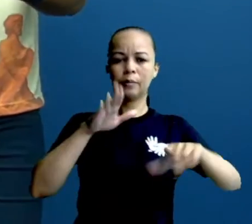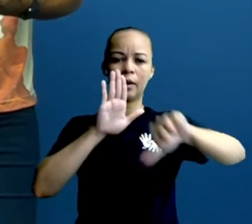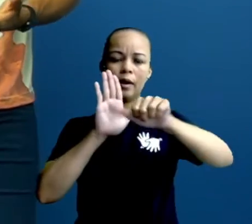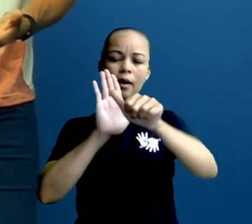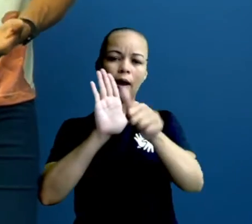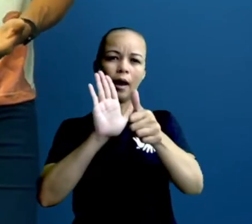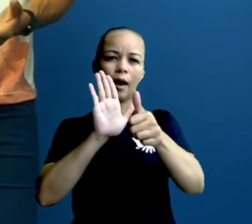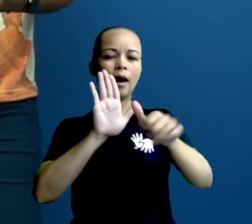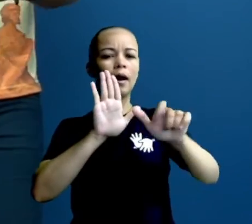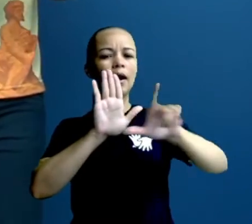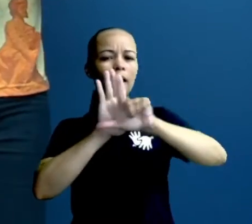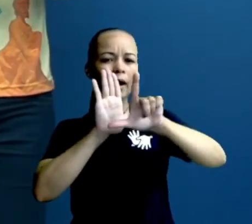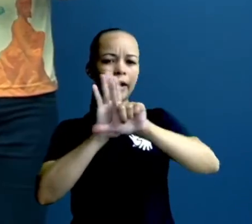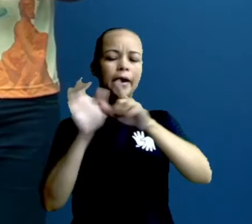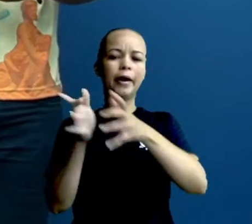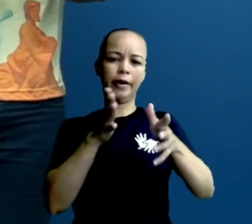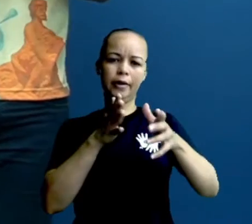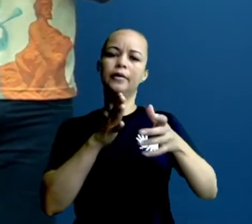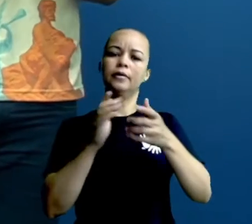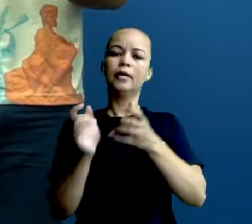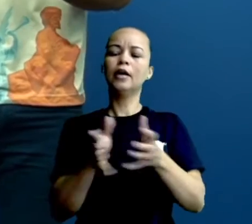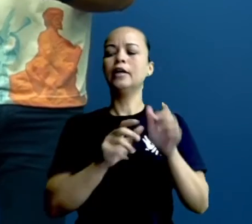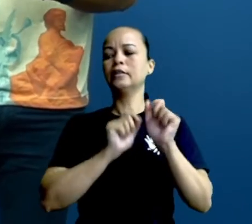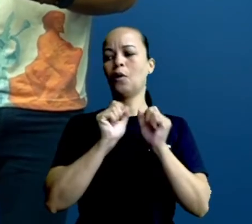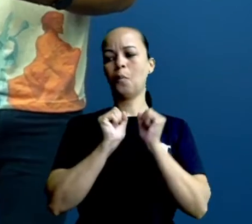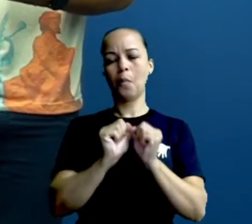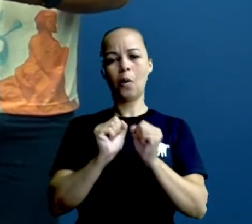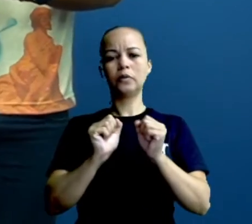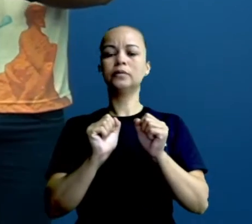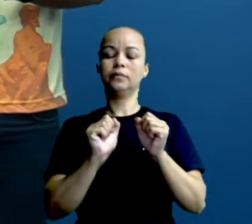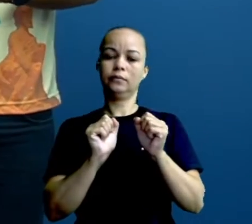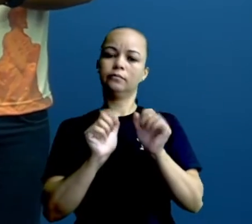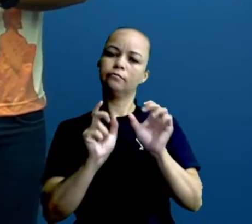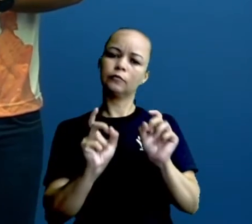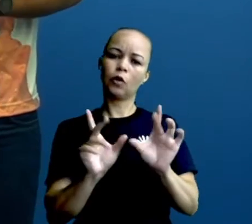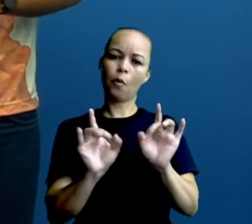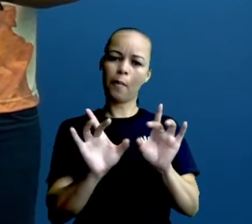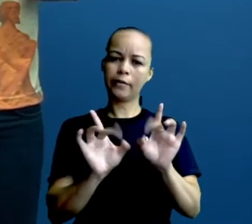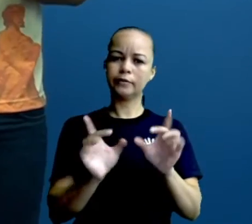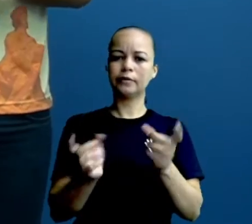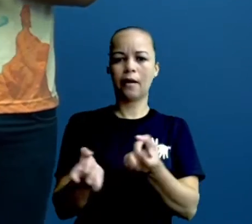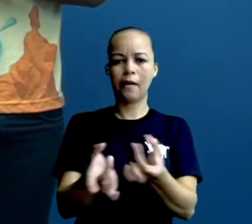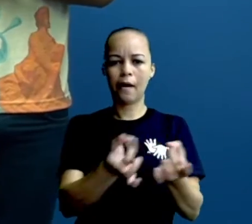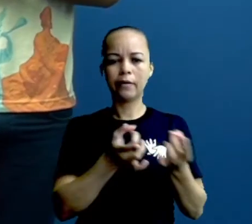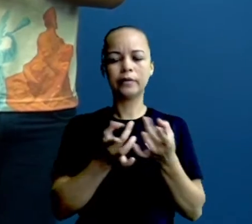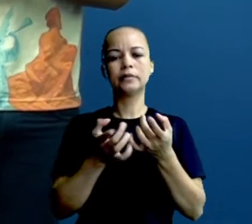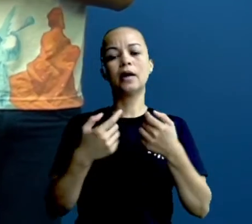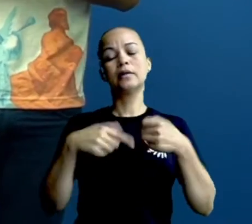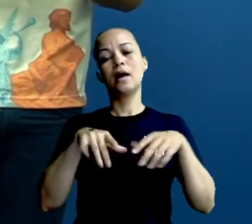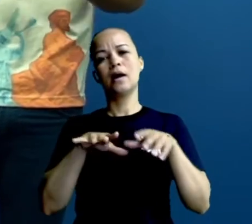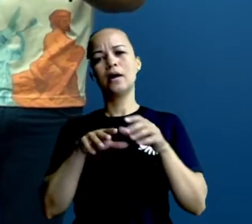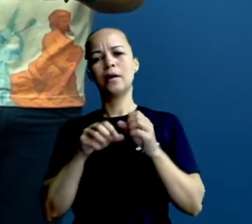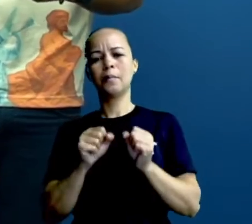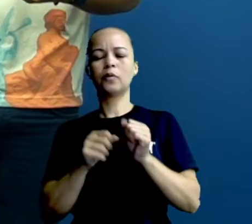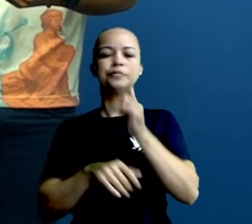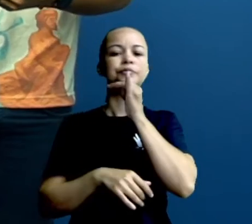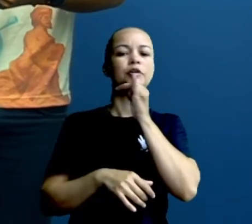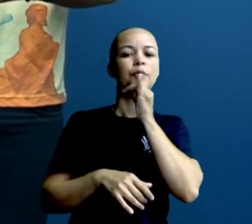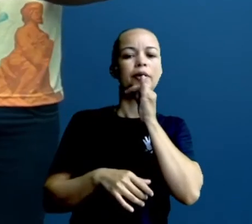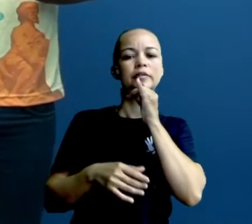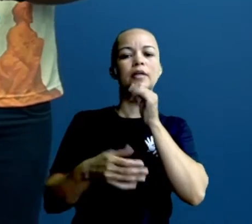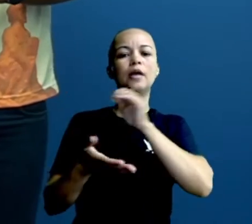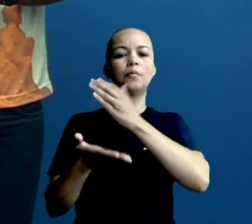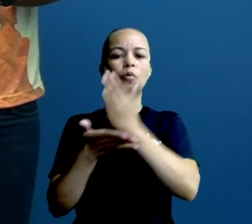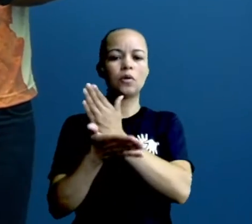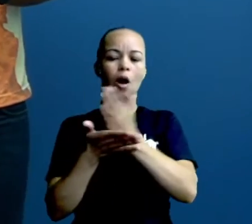pela legislação, e então podem ser comercializadas, tá certo? E nós podemos trazer como exemplos dessas